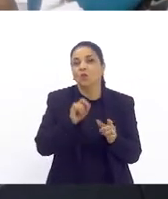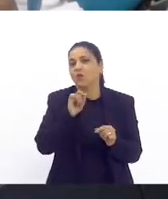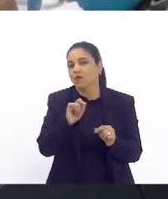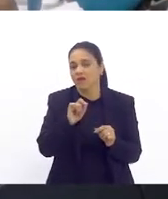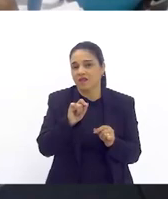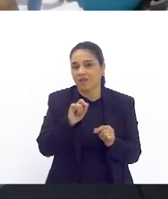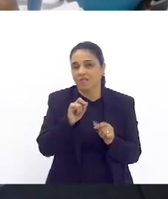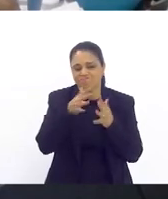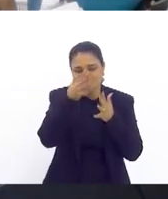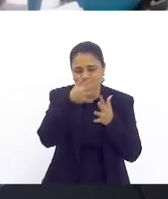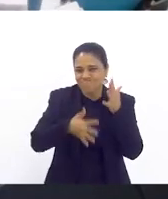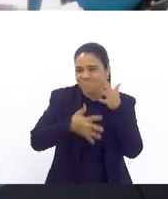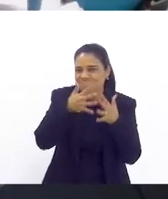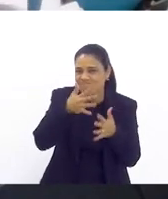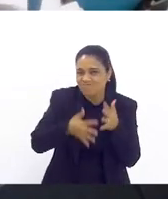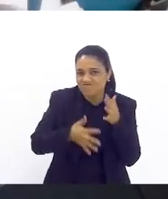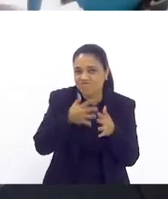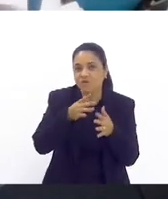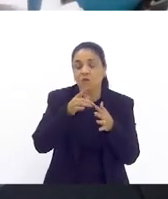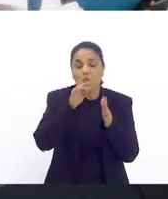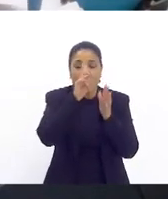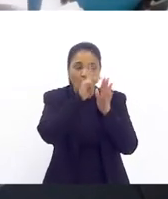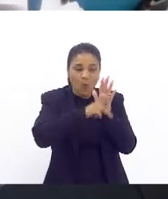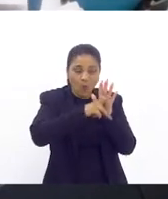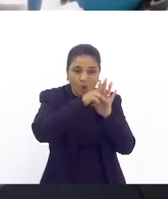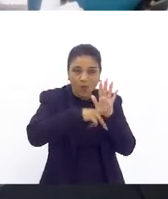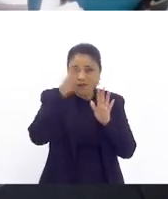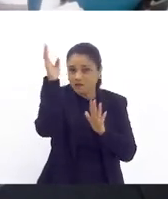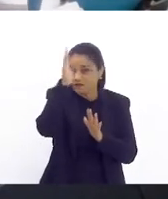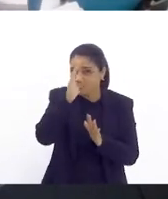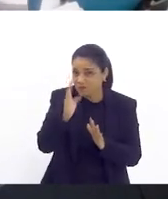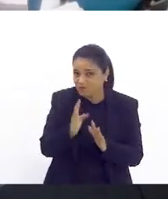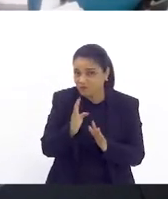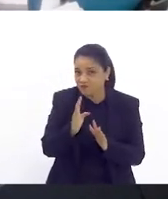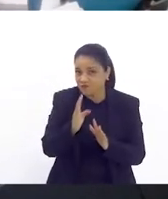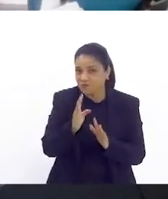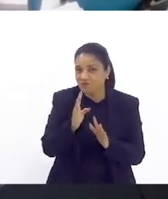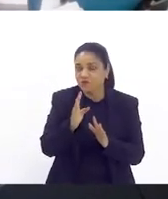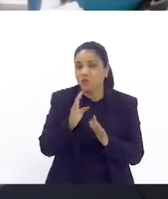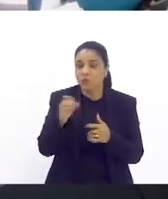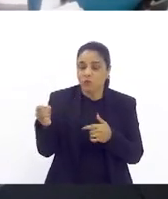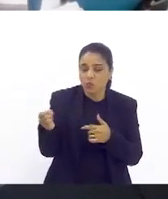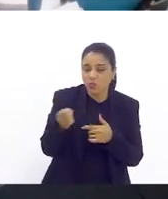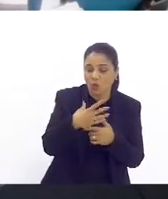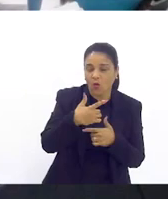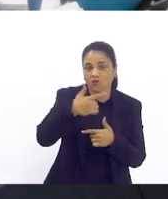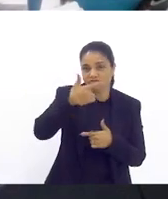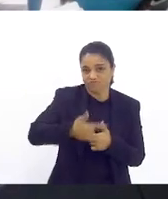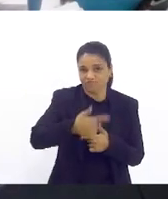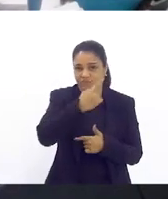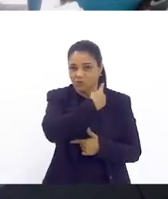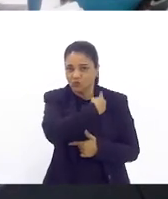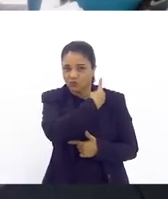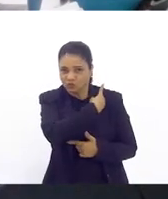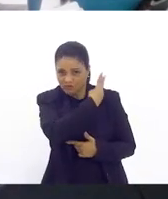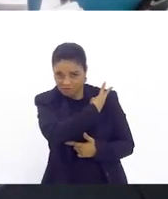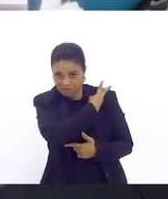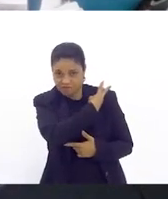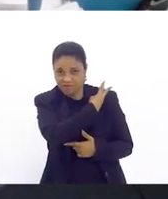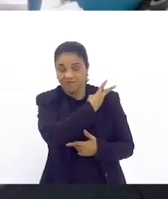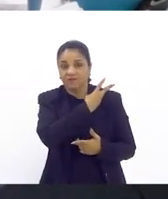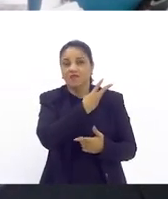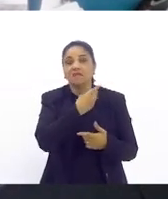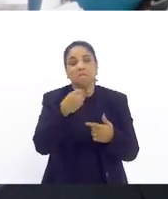ainda mais complicações no plano nacional esse debate da revisão do novo ensino médio da revogação ele pode também